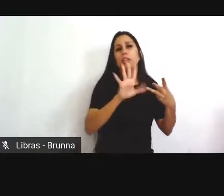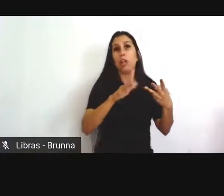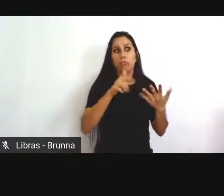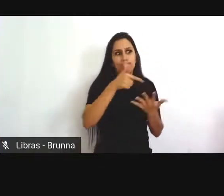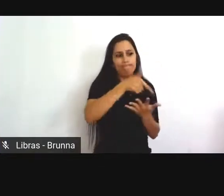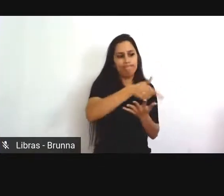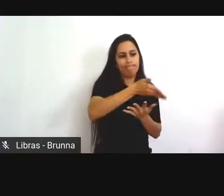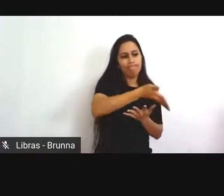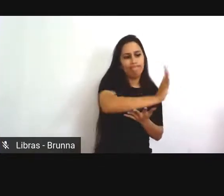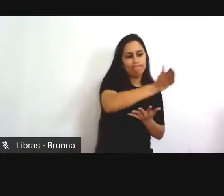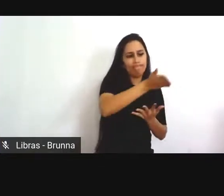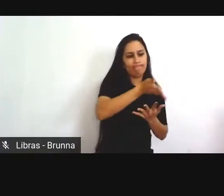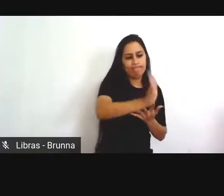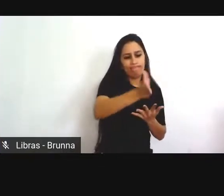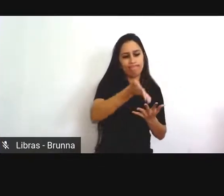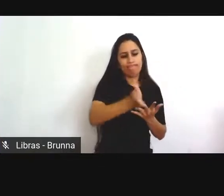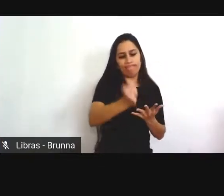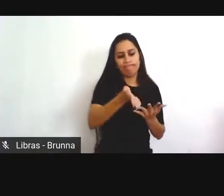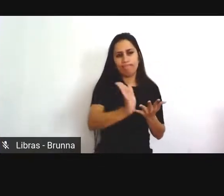concentrar